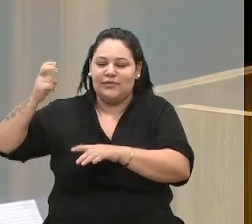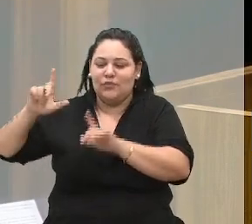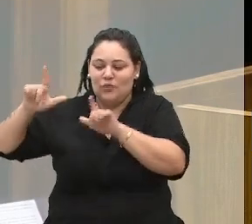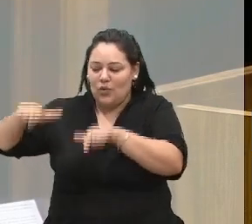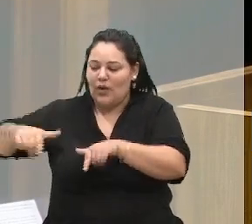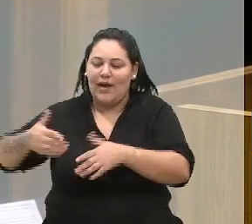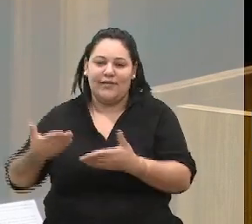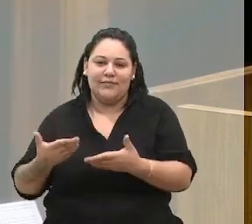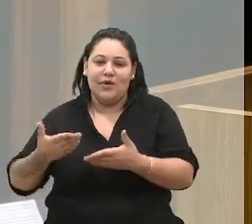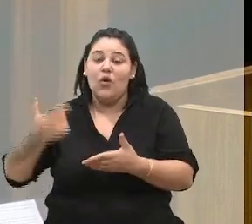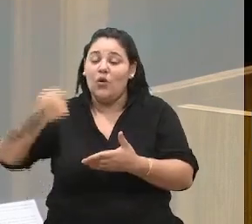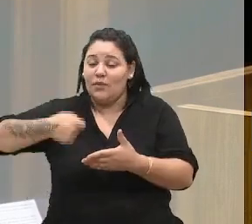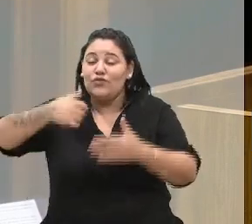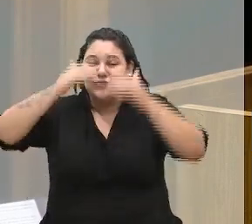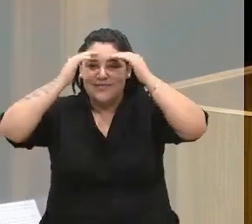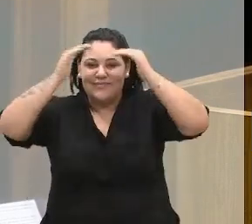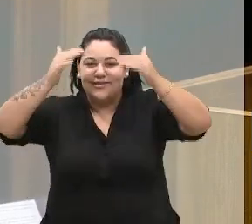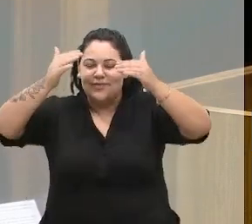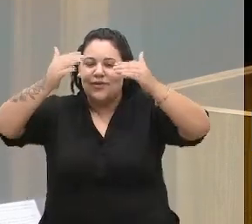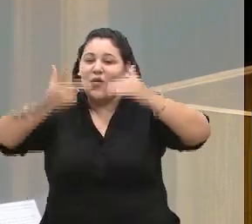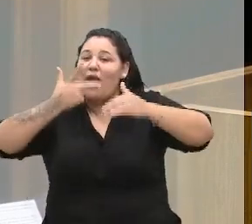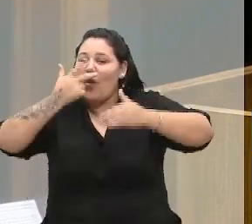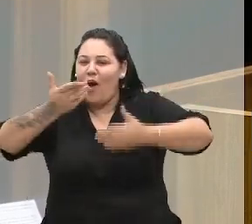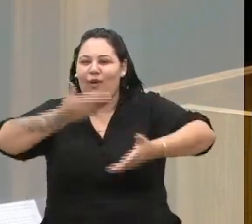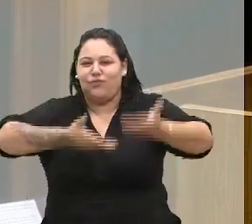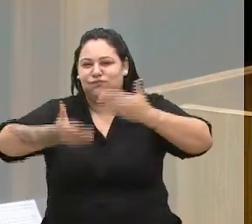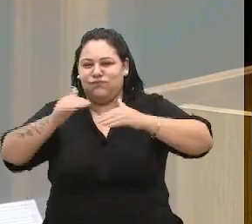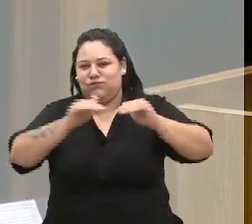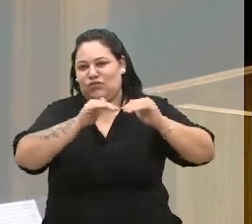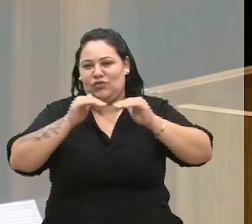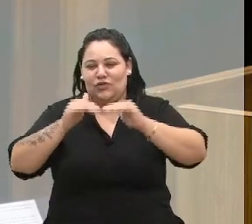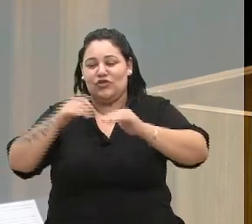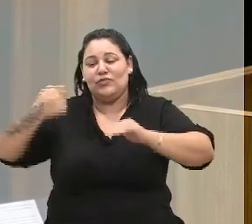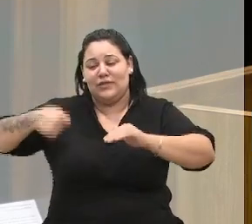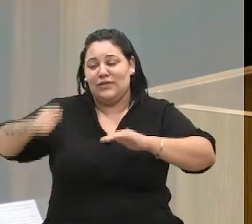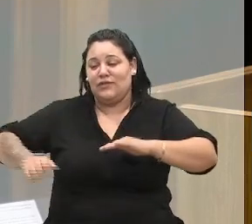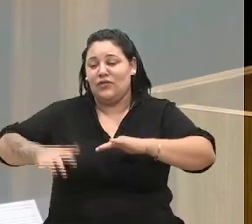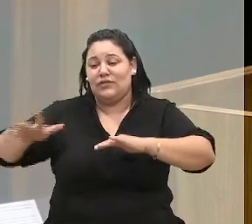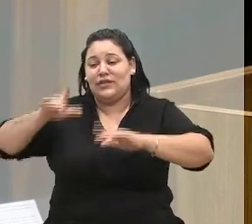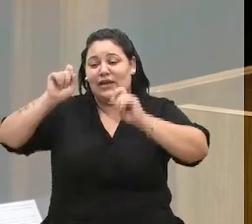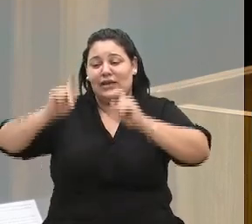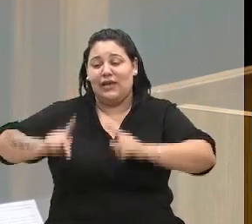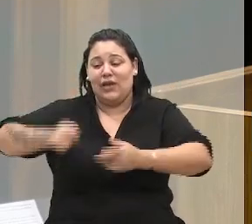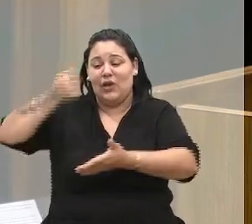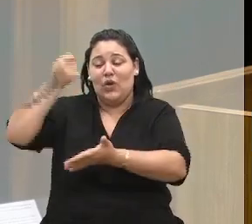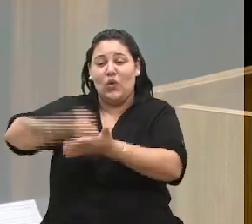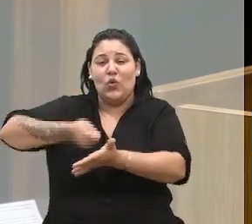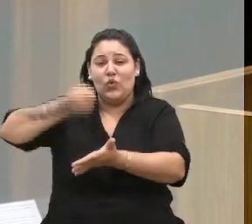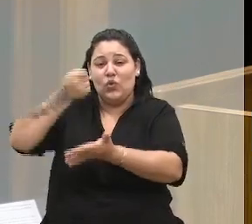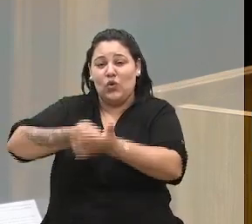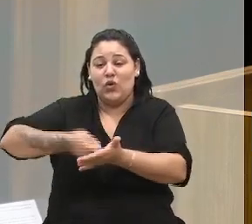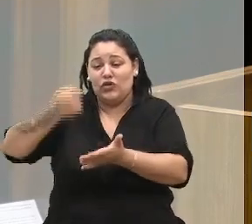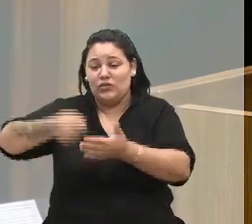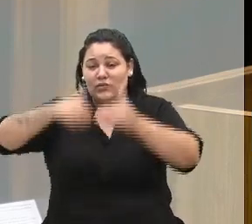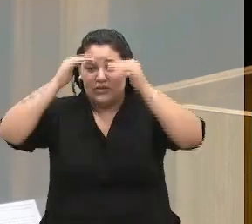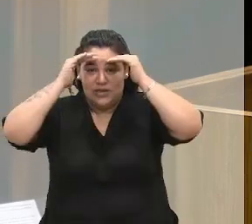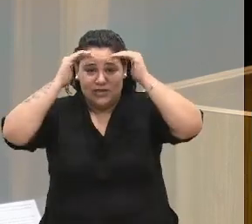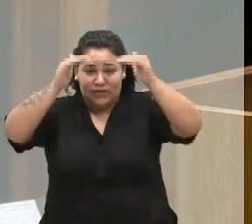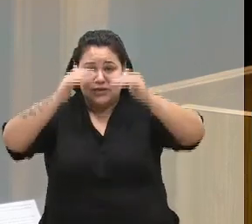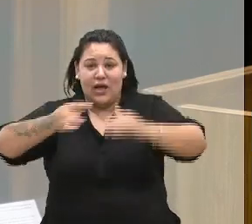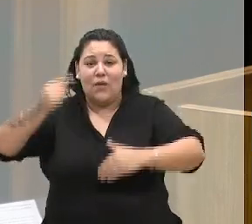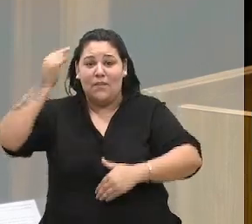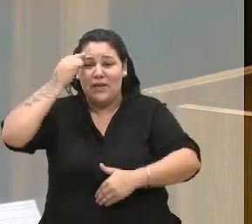que ser recíproco. Temos que valorizar quem lutou por nós. Temos que respeitar o pensamento de